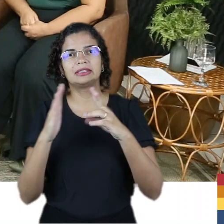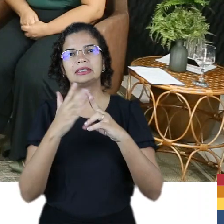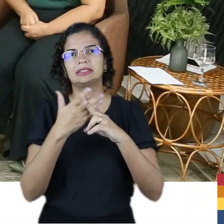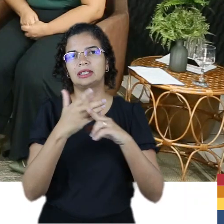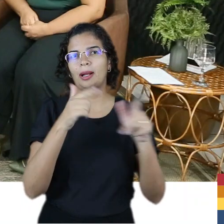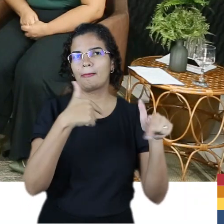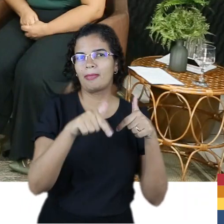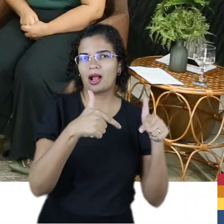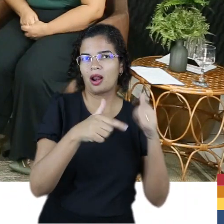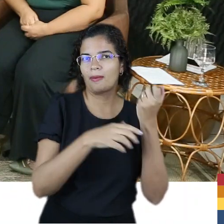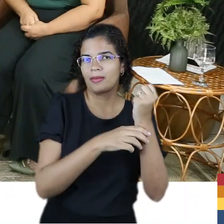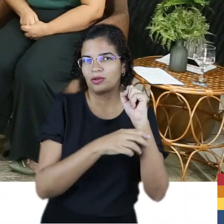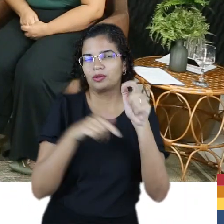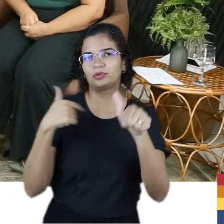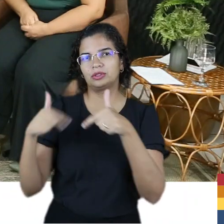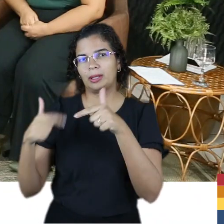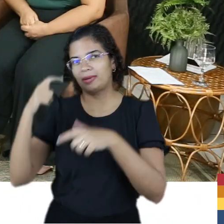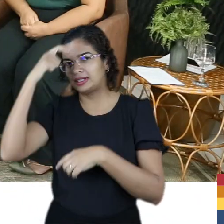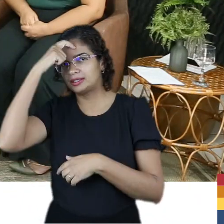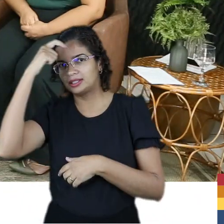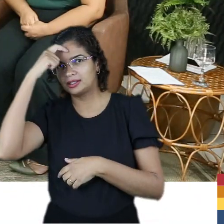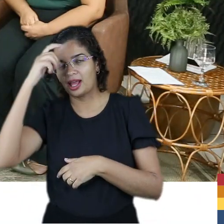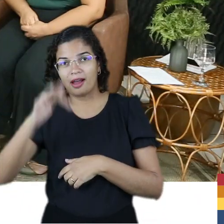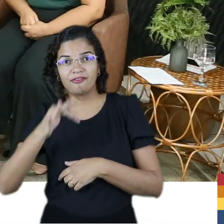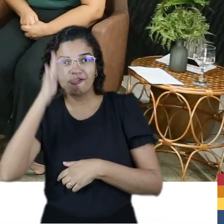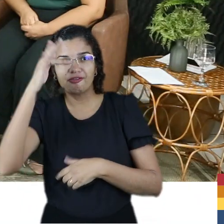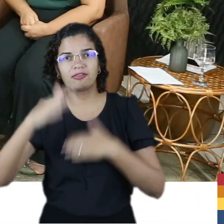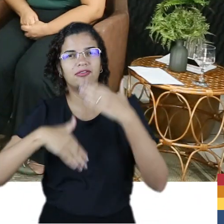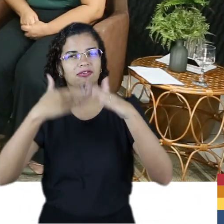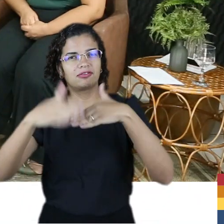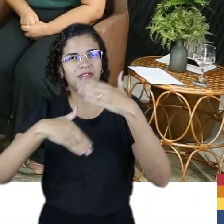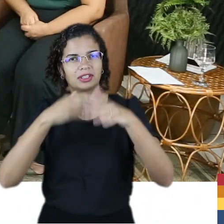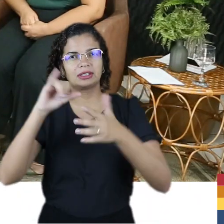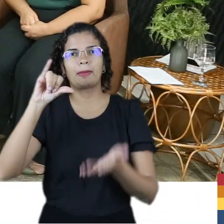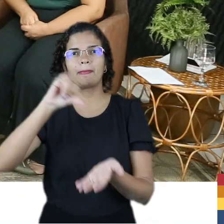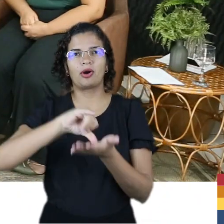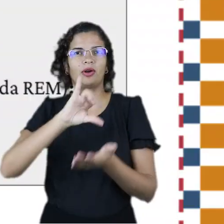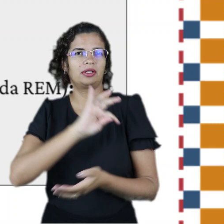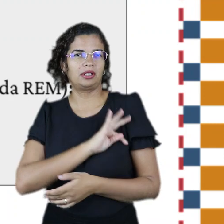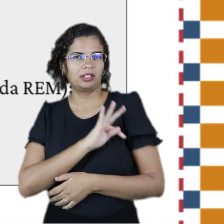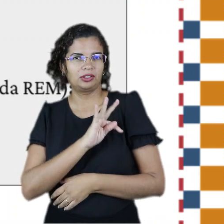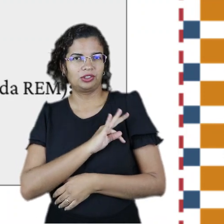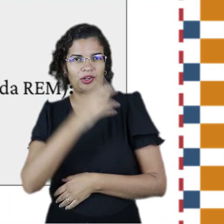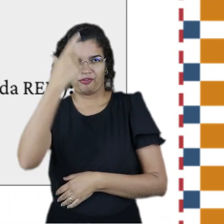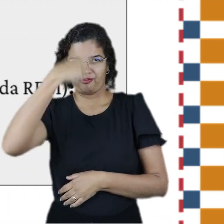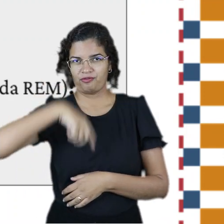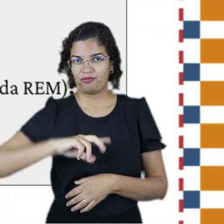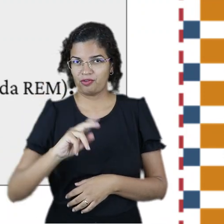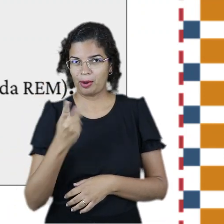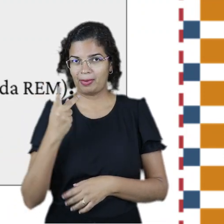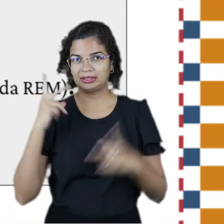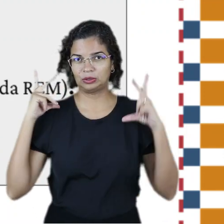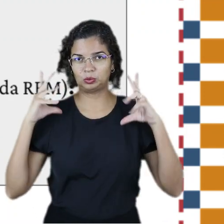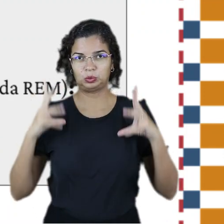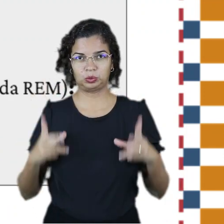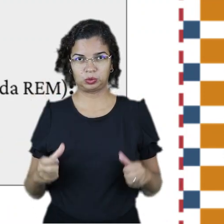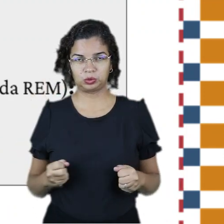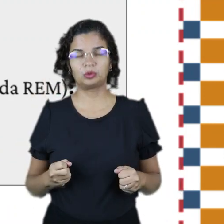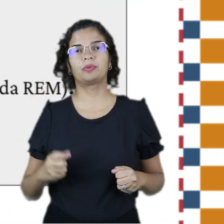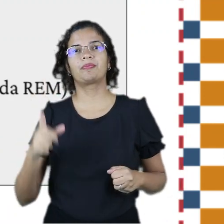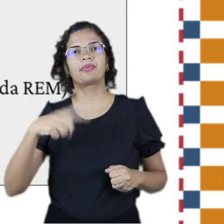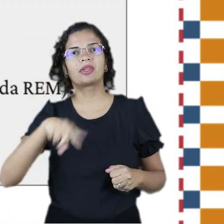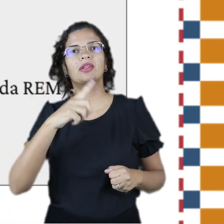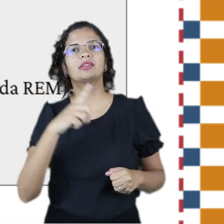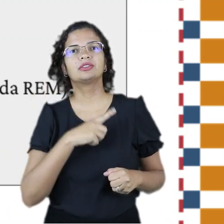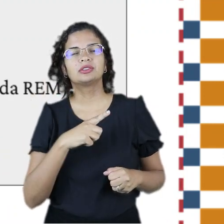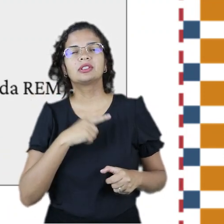Gonçalves Dias no Youtube e possa conferir então voltando aqui para a nossa realidade educacional apesar de nós